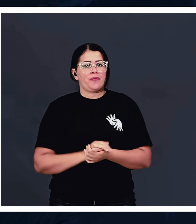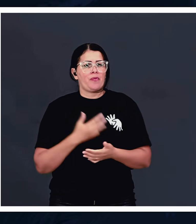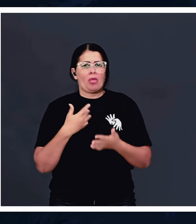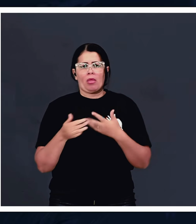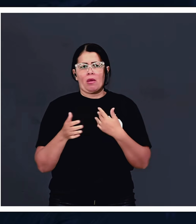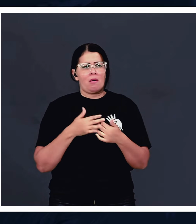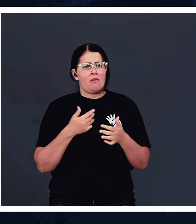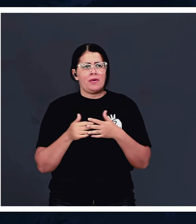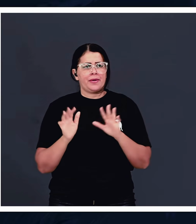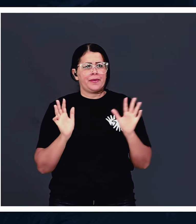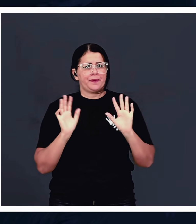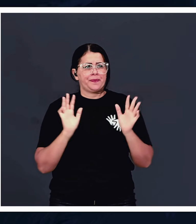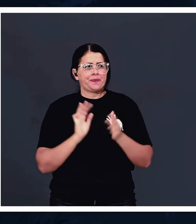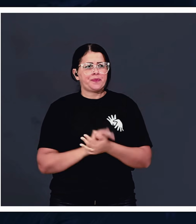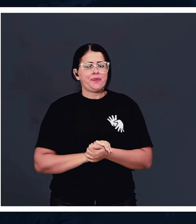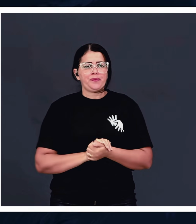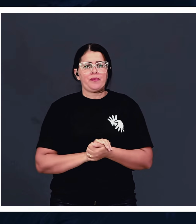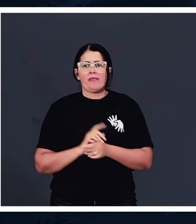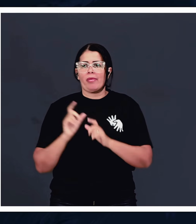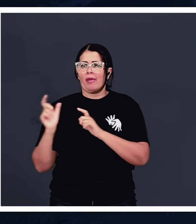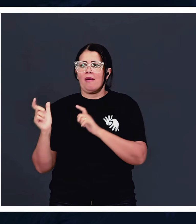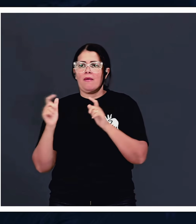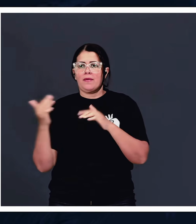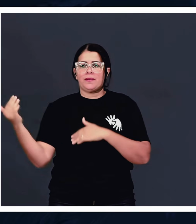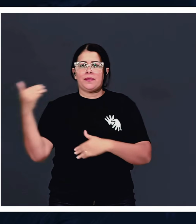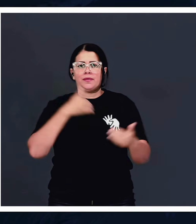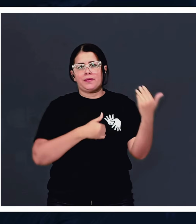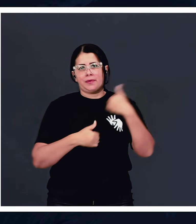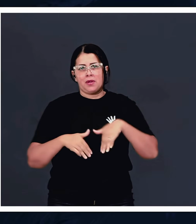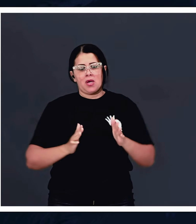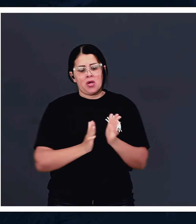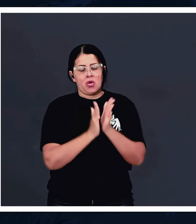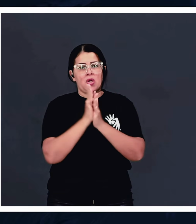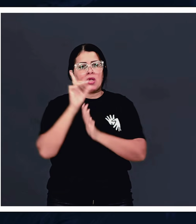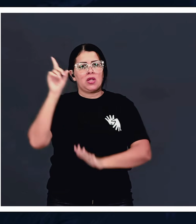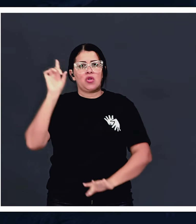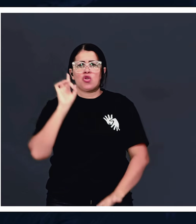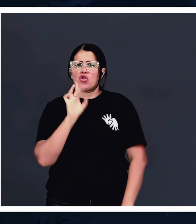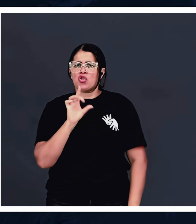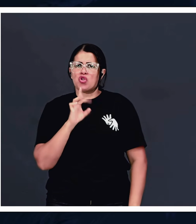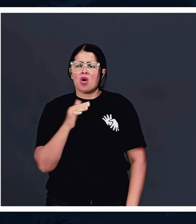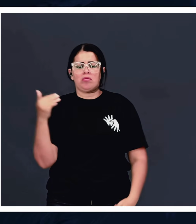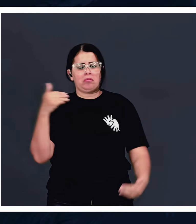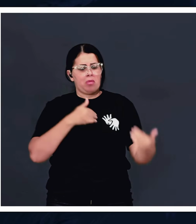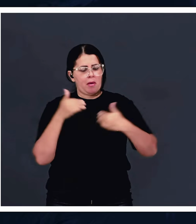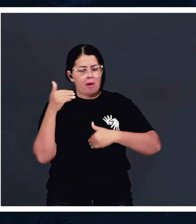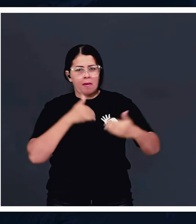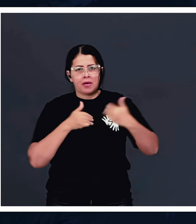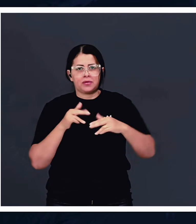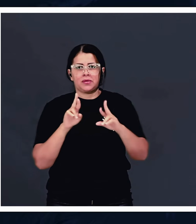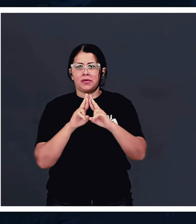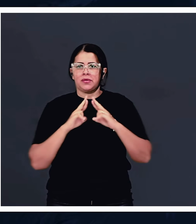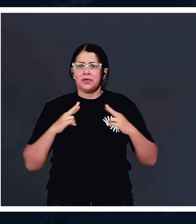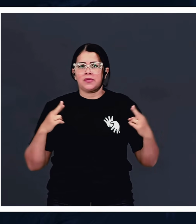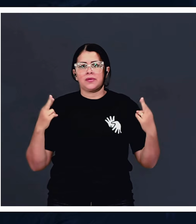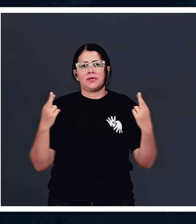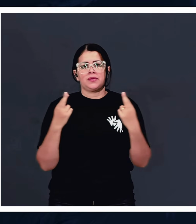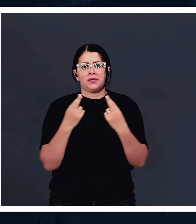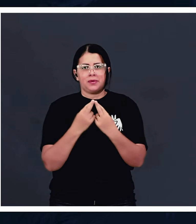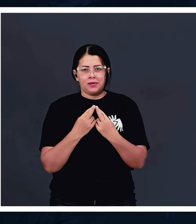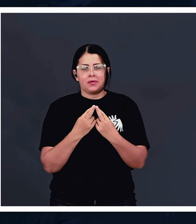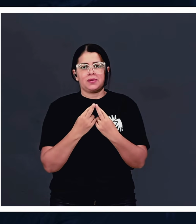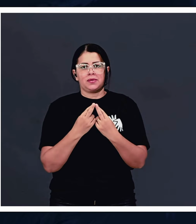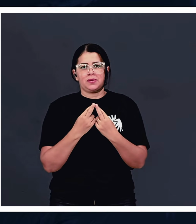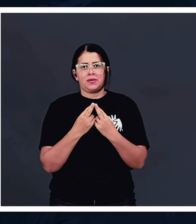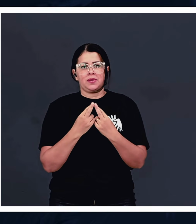nós viemos para esse lugar adorar a Deus. Aqui é só um lugar onde nós congregamos, onde nós nos unimos